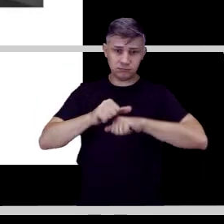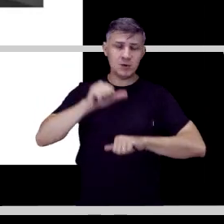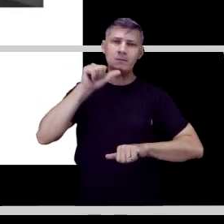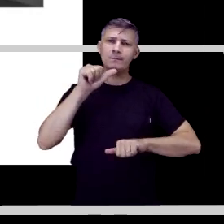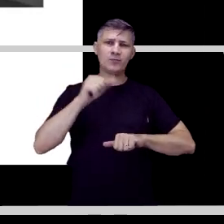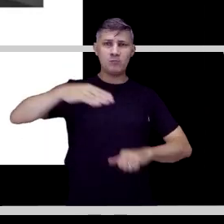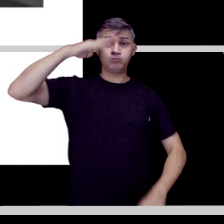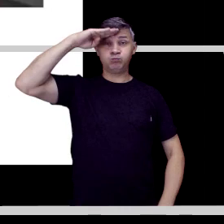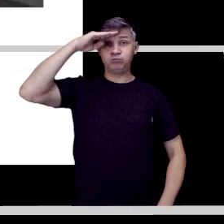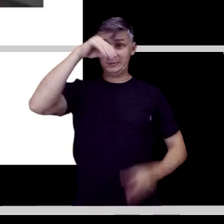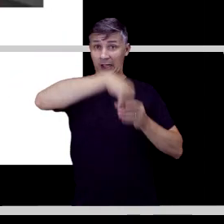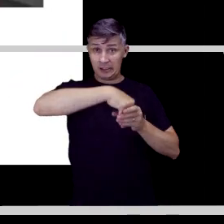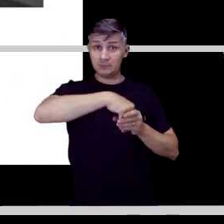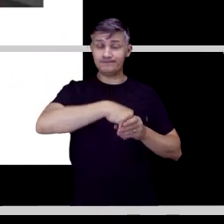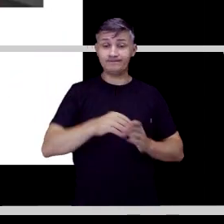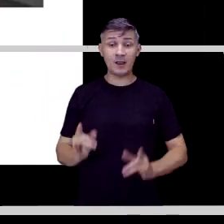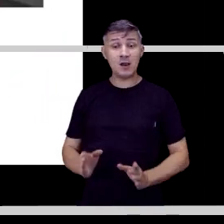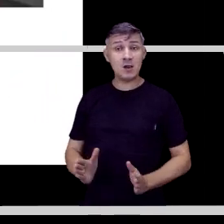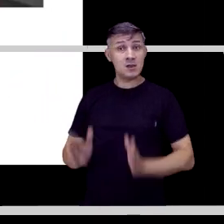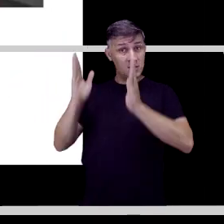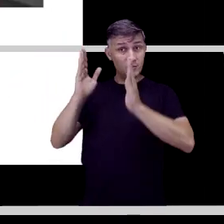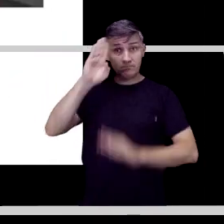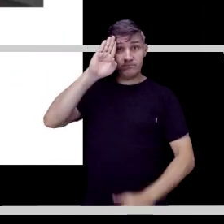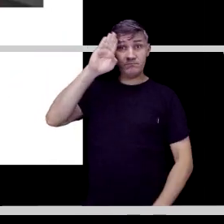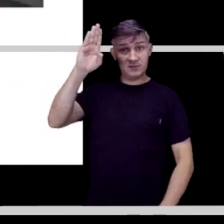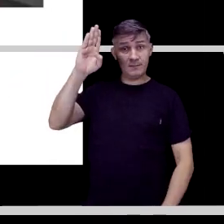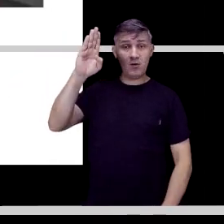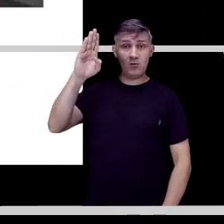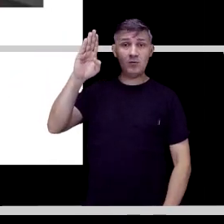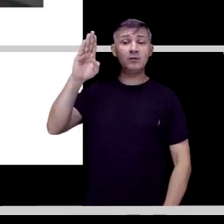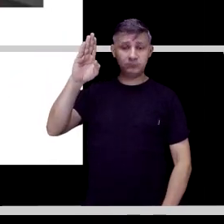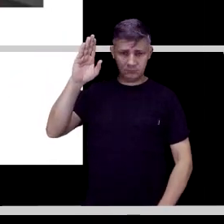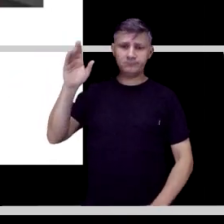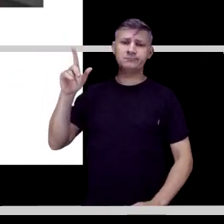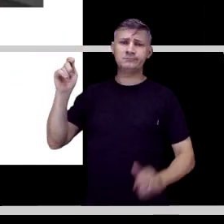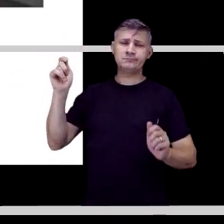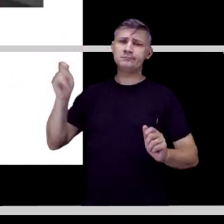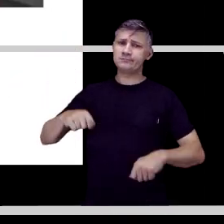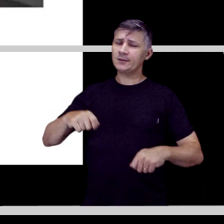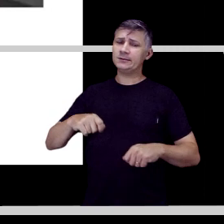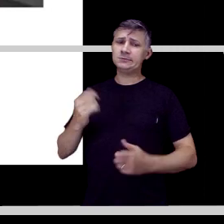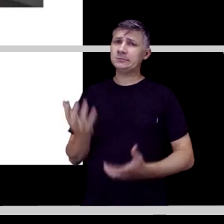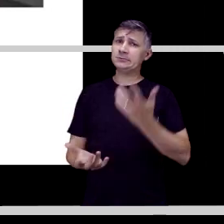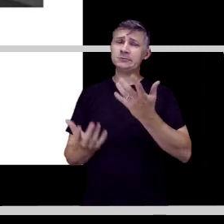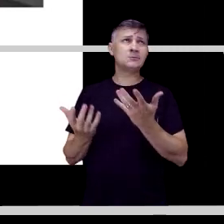quartéis, e esse edifício principal foi bastante